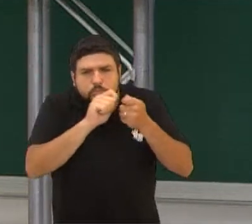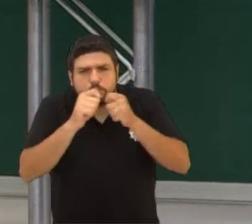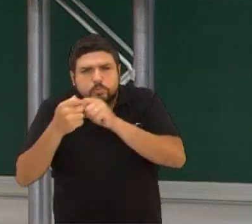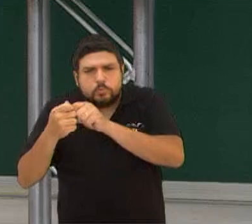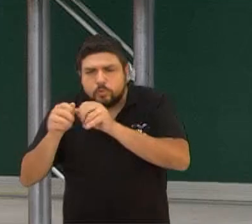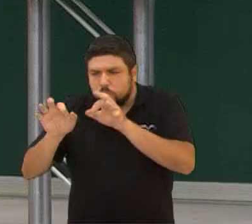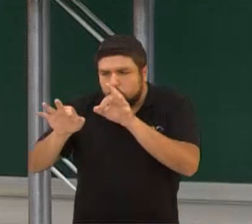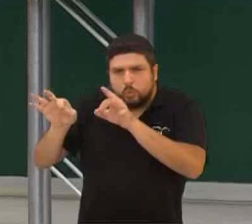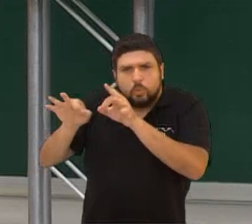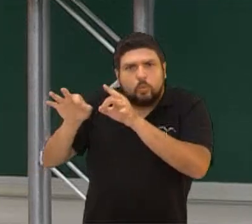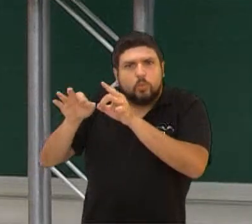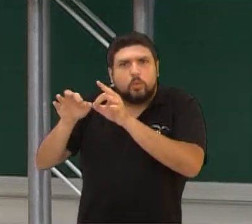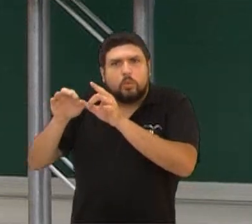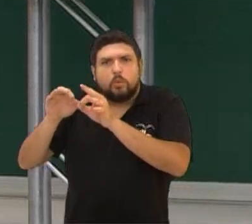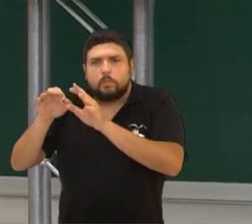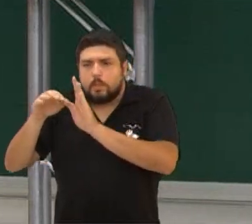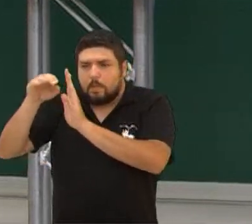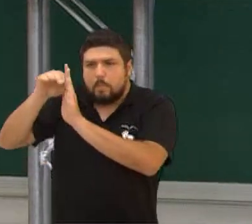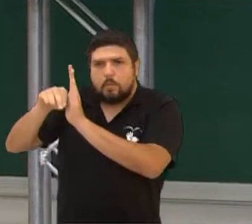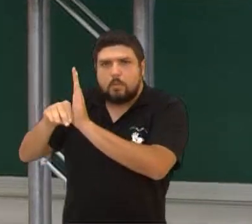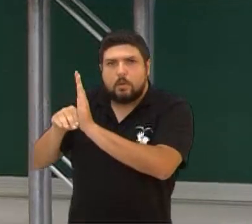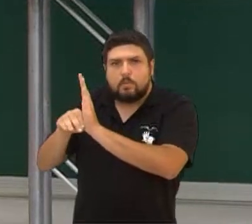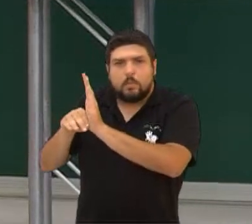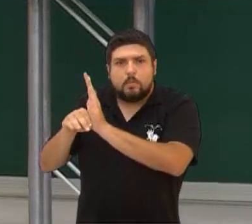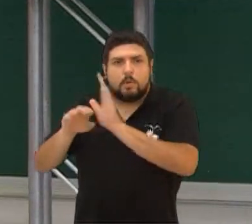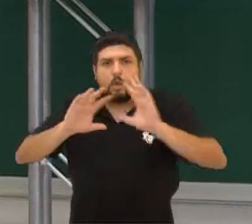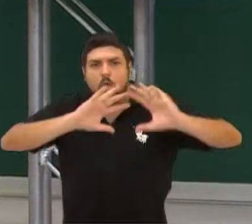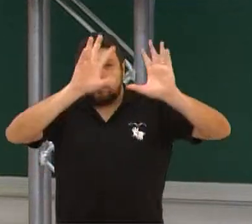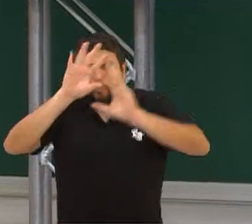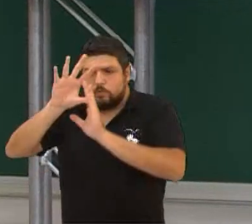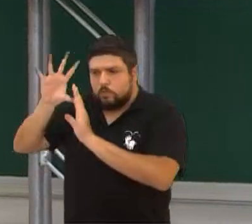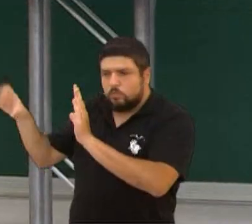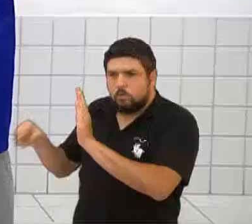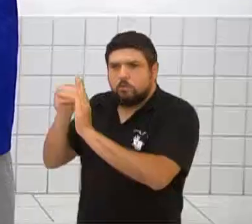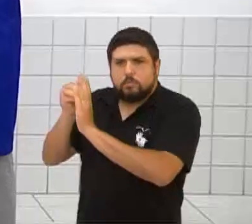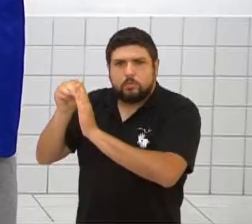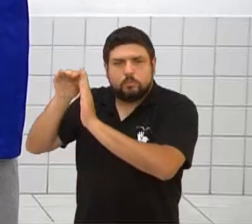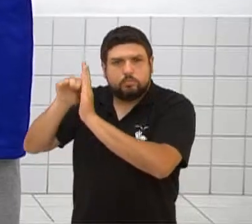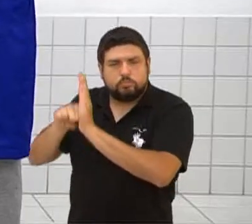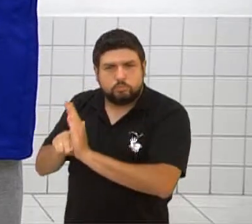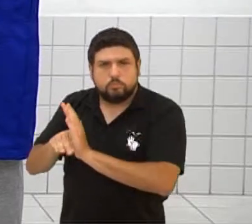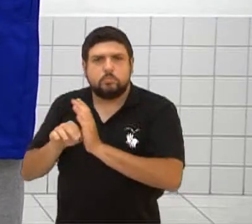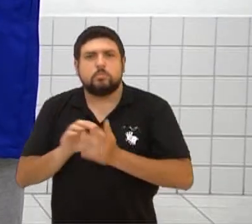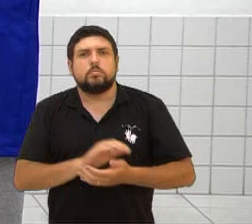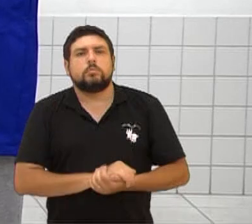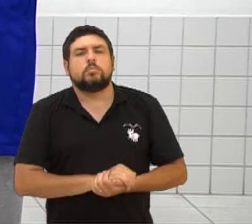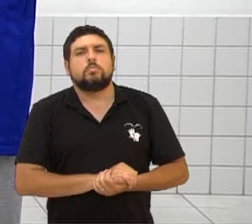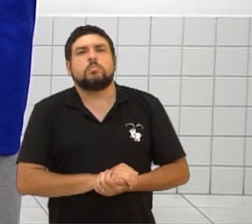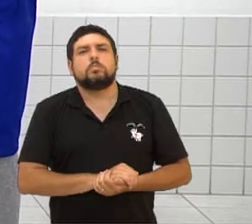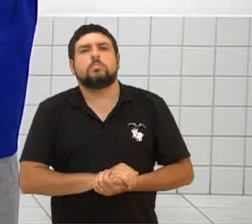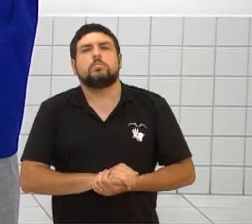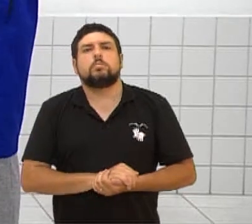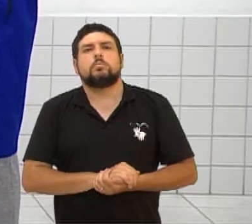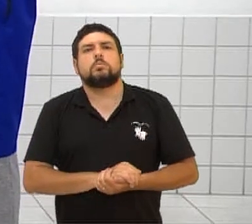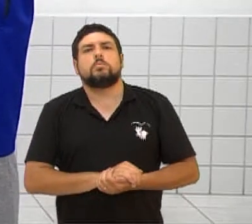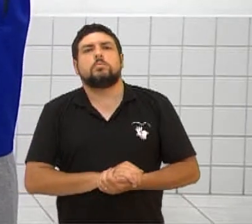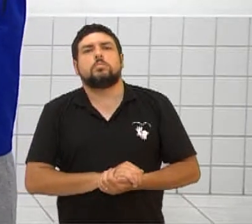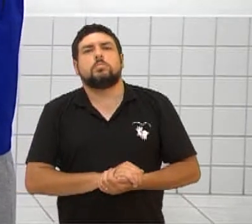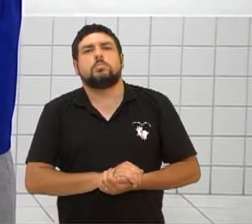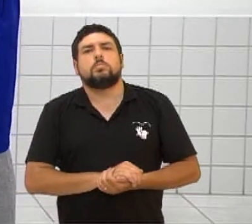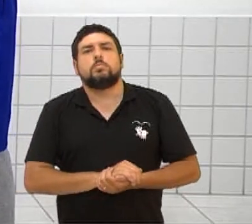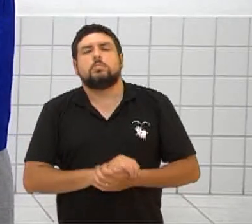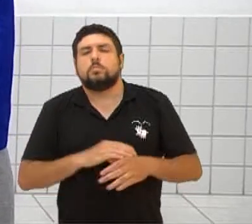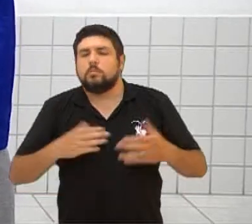da televisão de tornar-se um espetáculo televisivo. Muito bem. Enquanto a gente vai aí falando